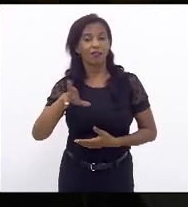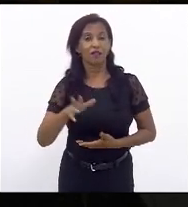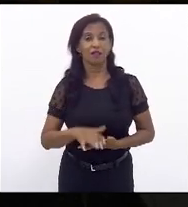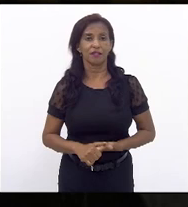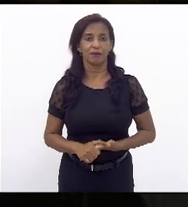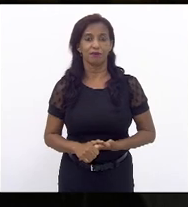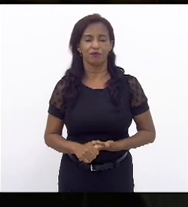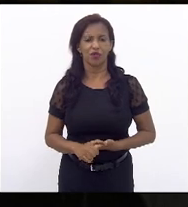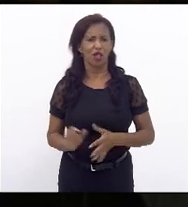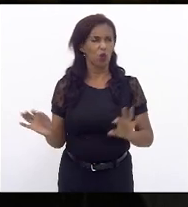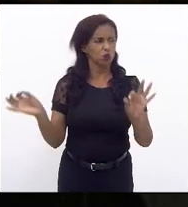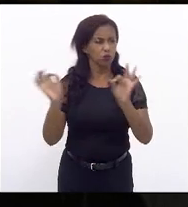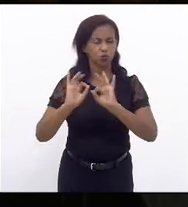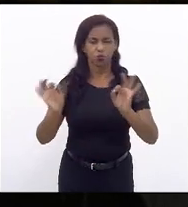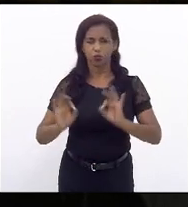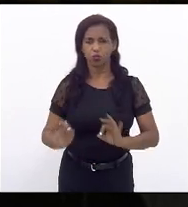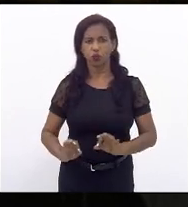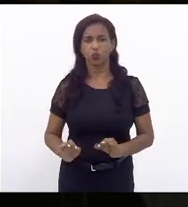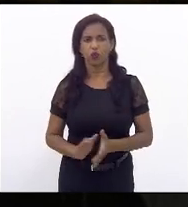não é de jeito nenhum